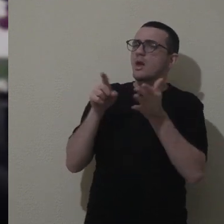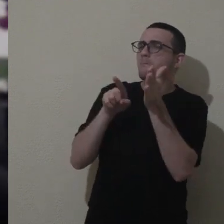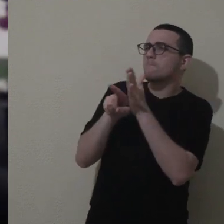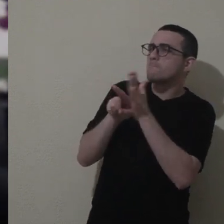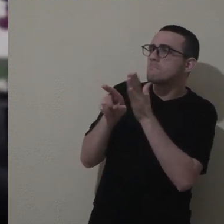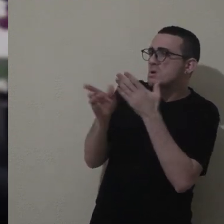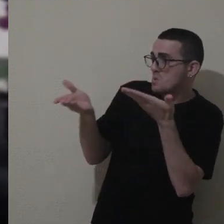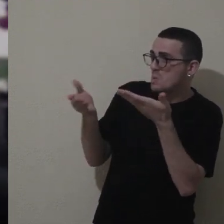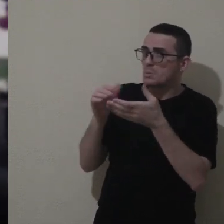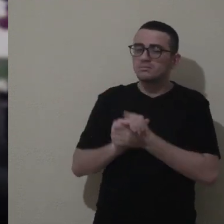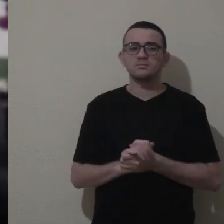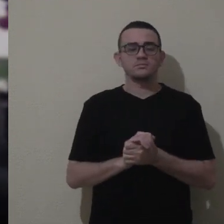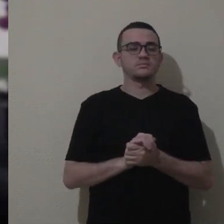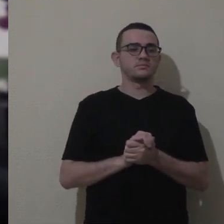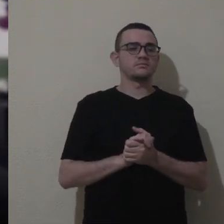para algumas perguntas.